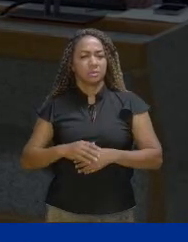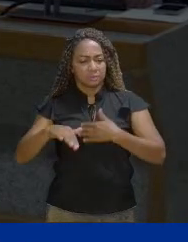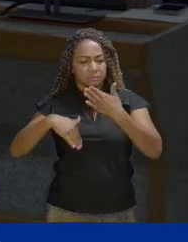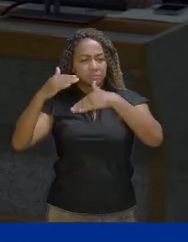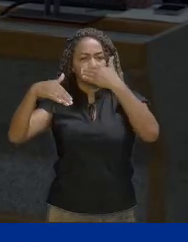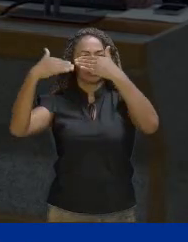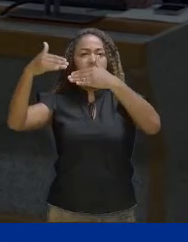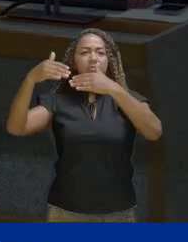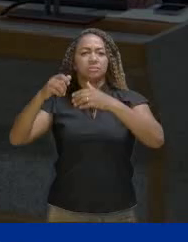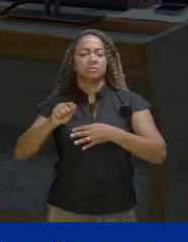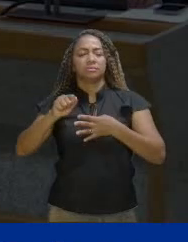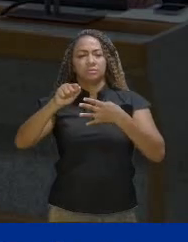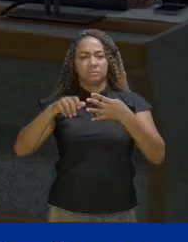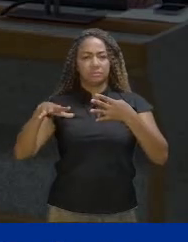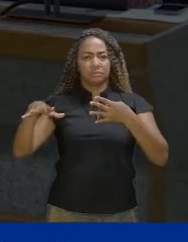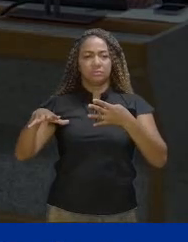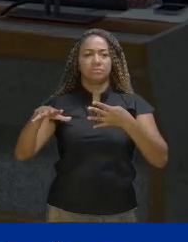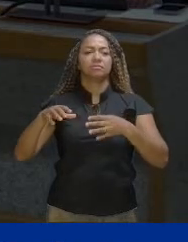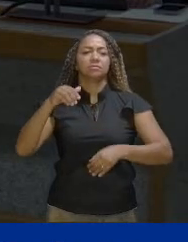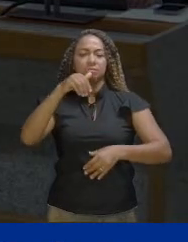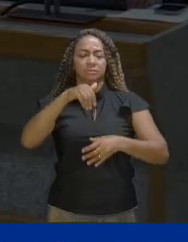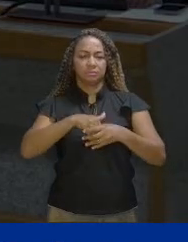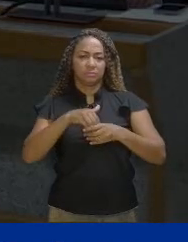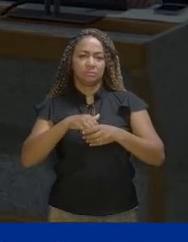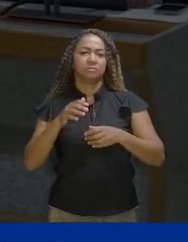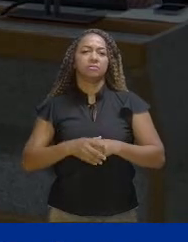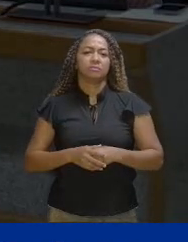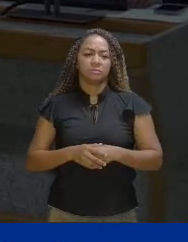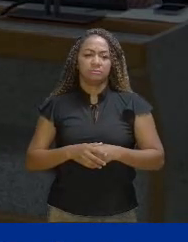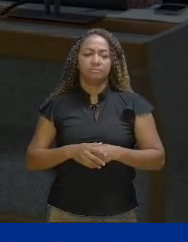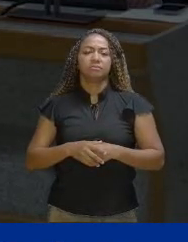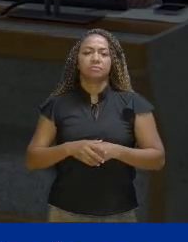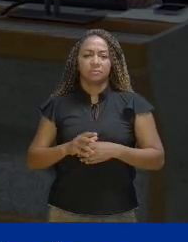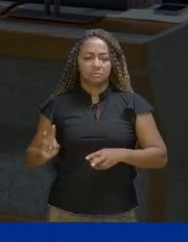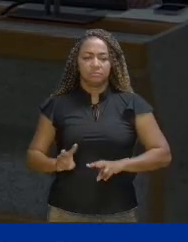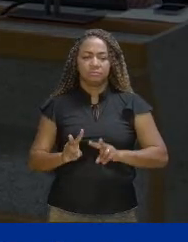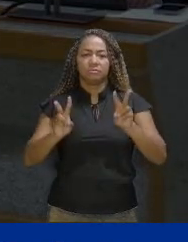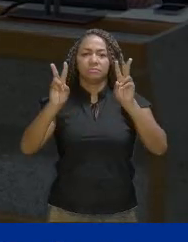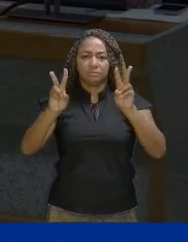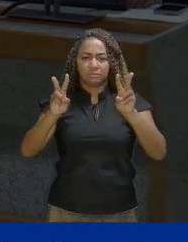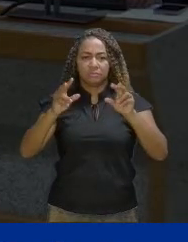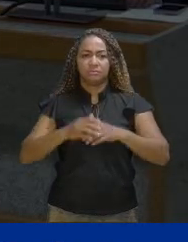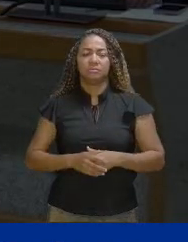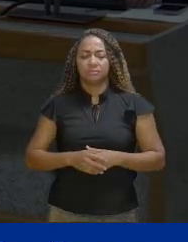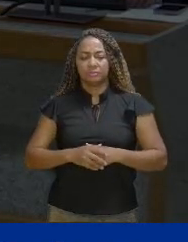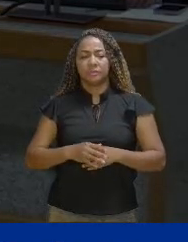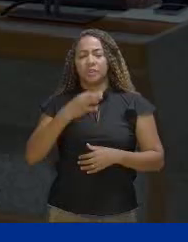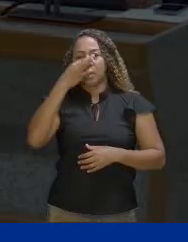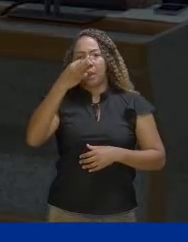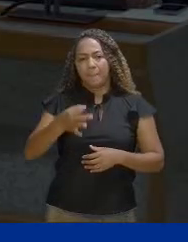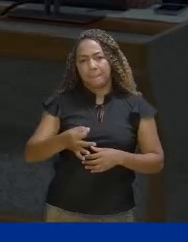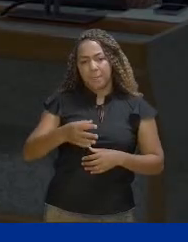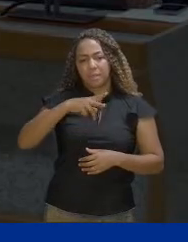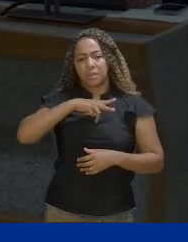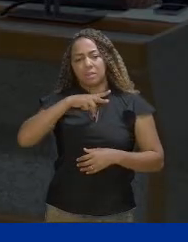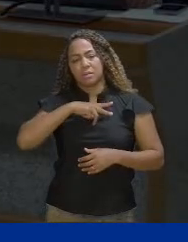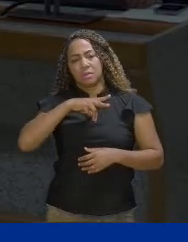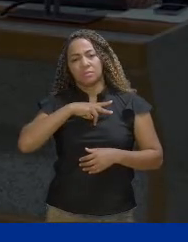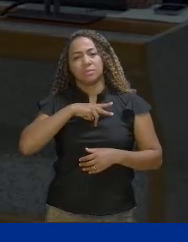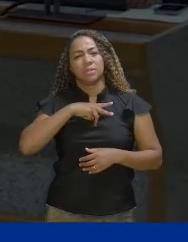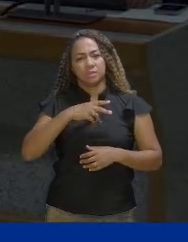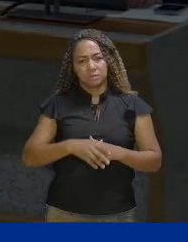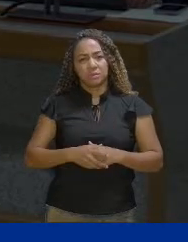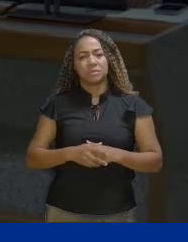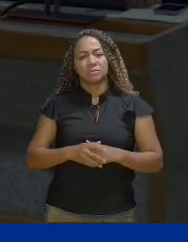desempenho da jurisdição eleitoral, abstendo-nos dos nossos valores e concepções pessoais para a